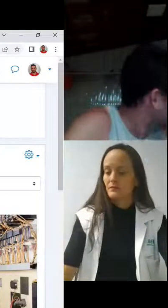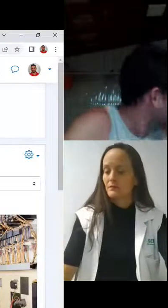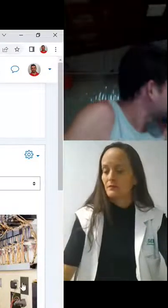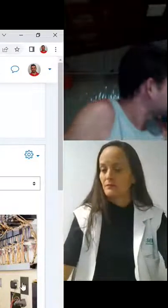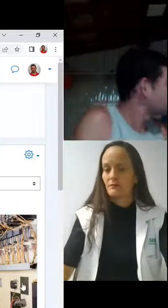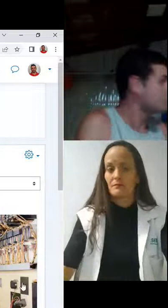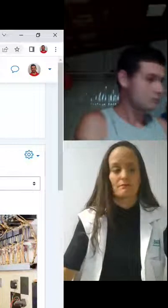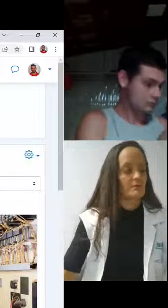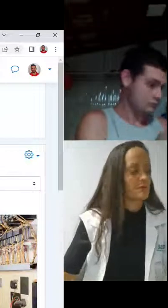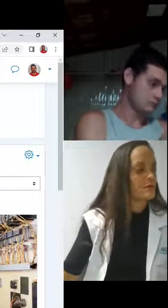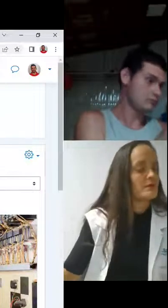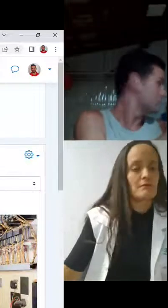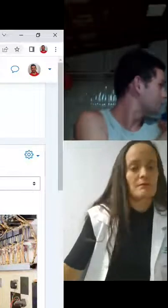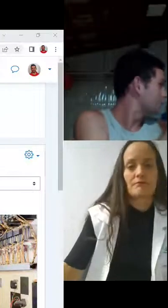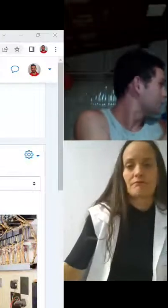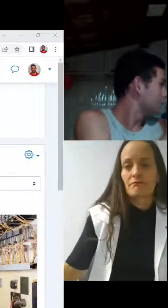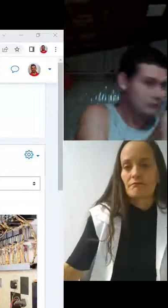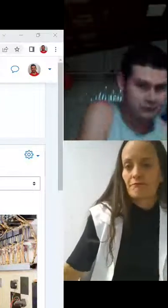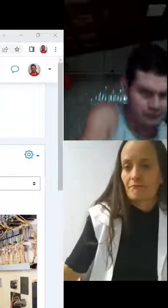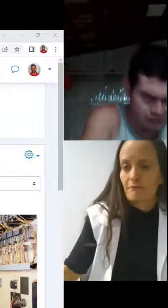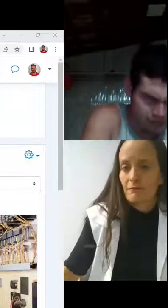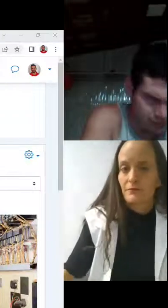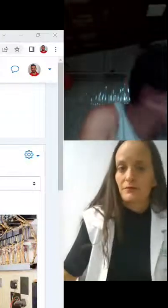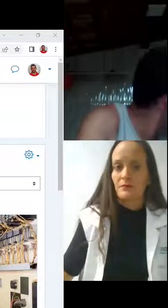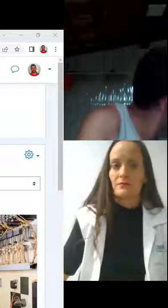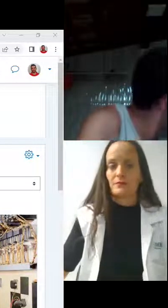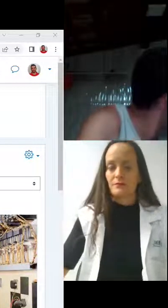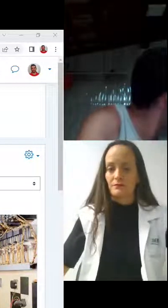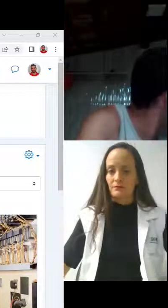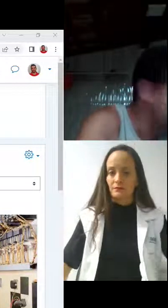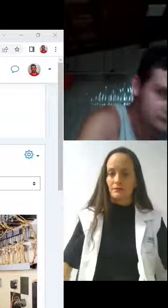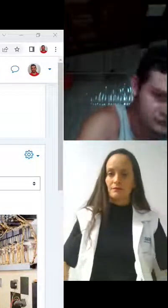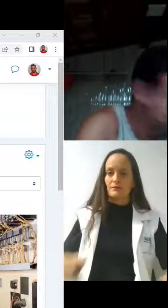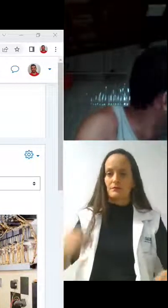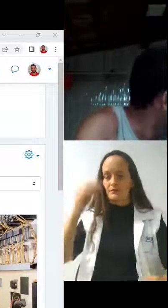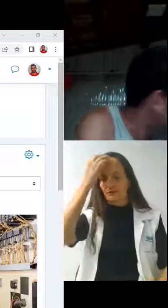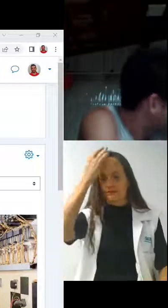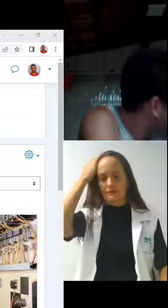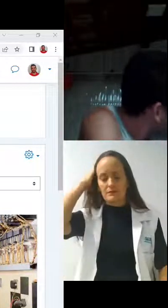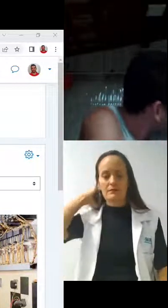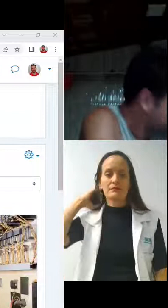Então, pessoal, boa noite. Deixa eu só destacar aqui o vídeo da Cíntia, só um instante.